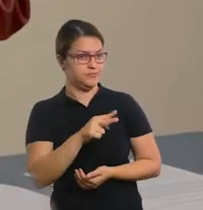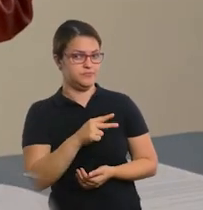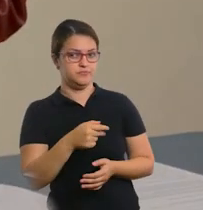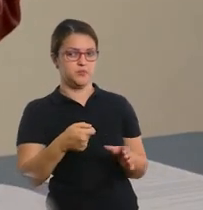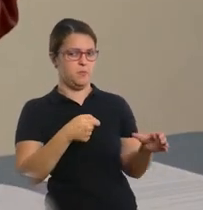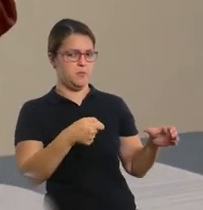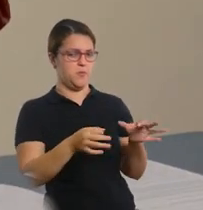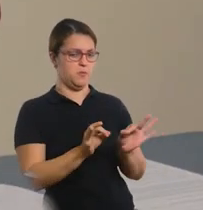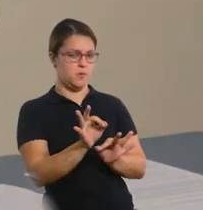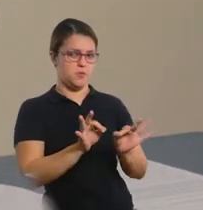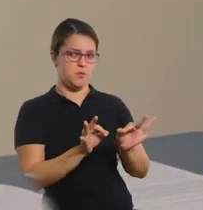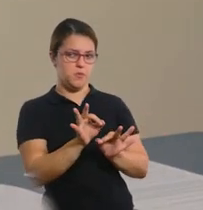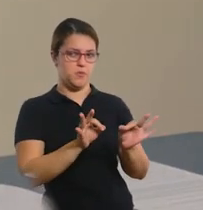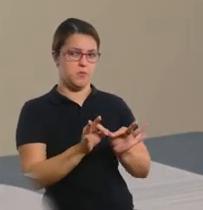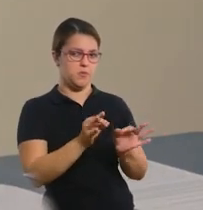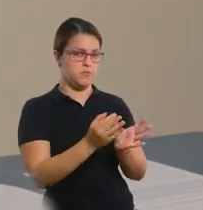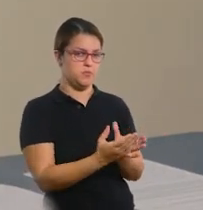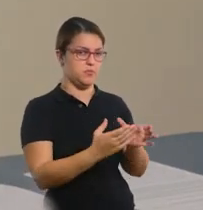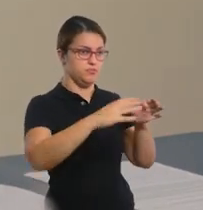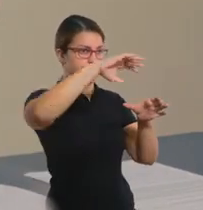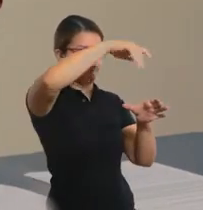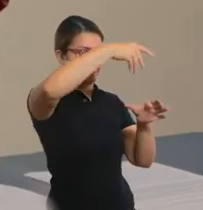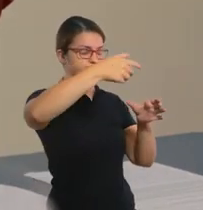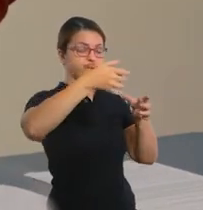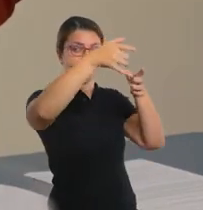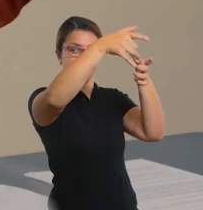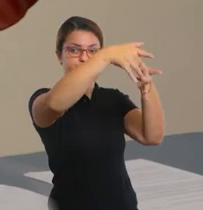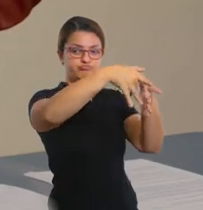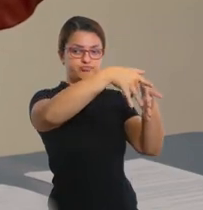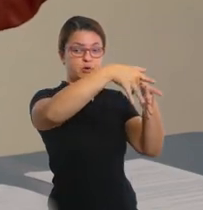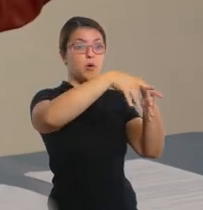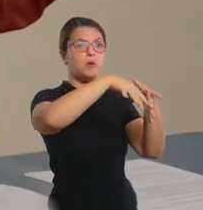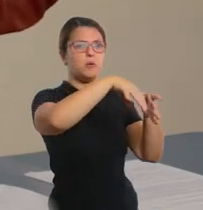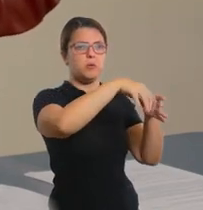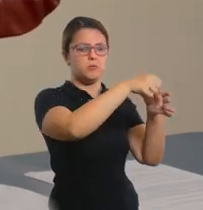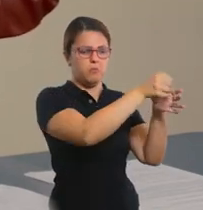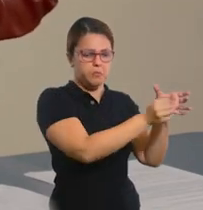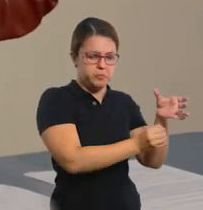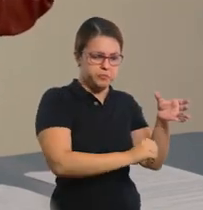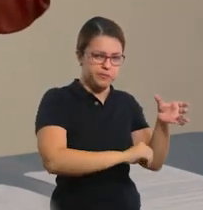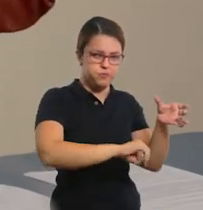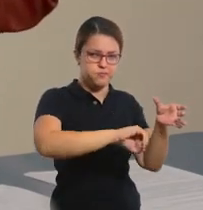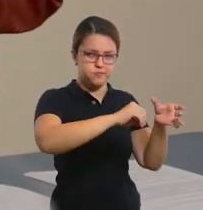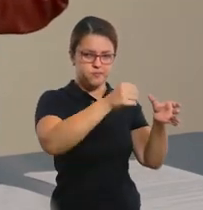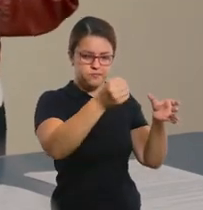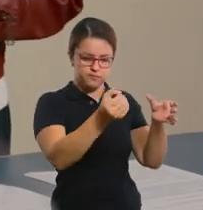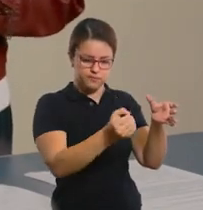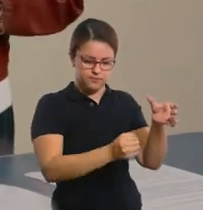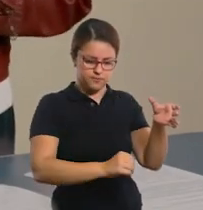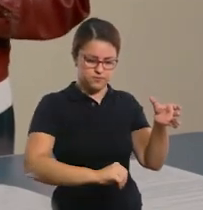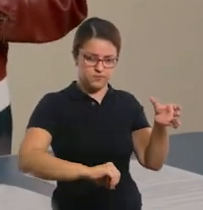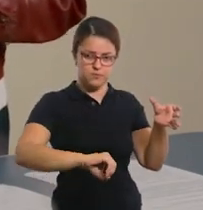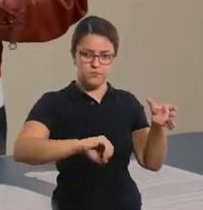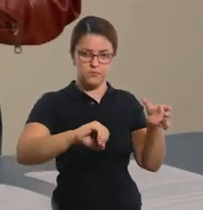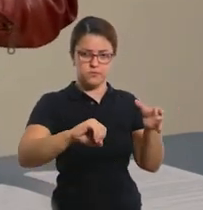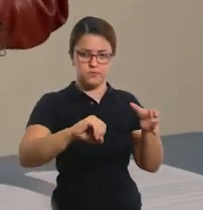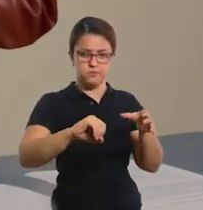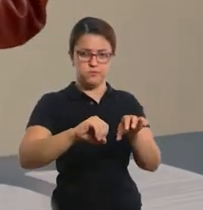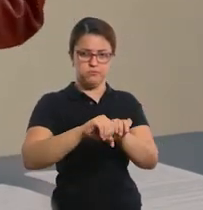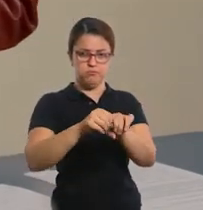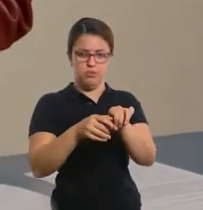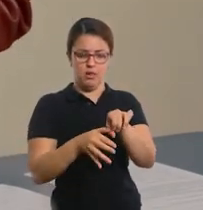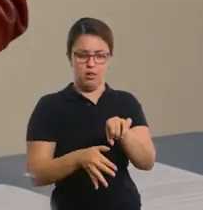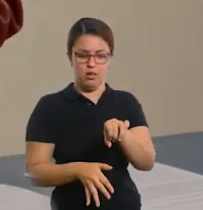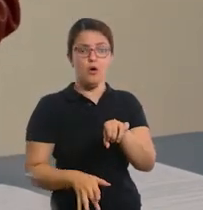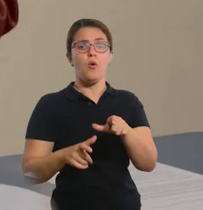pessoa preparou a comida e jogou o óleo na pia. Primeiro, vai entupir o encanamento, né, que tá levando a água para o esgoto. Essa